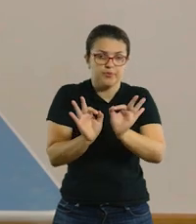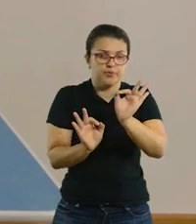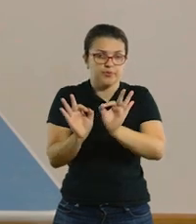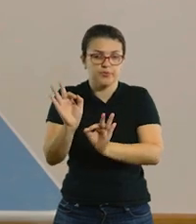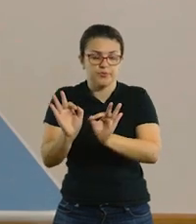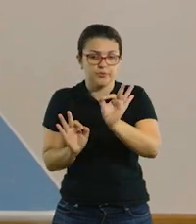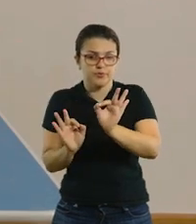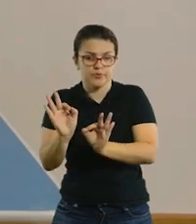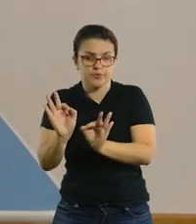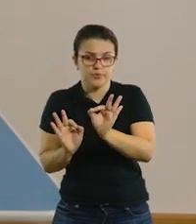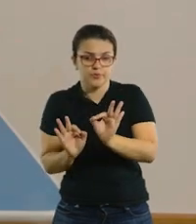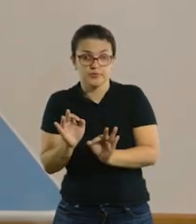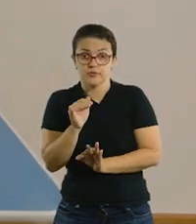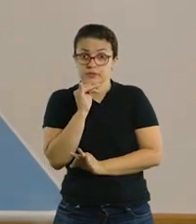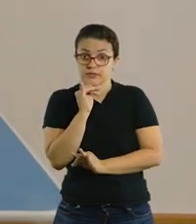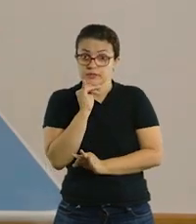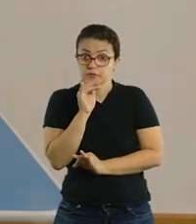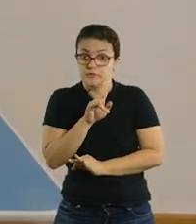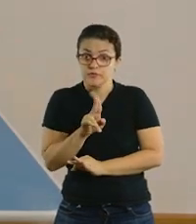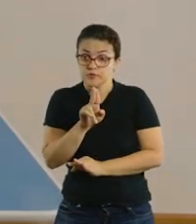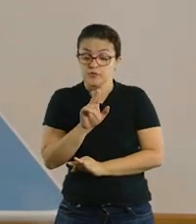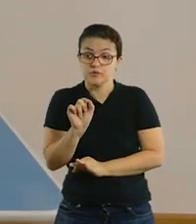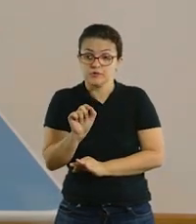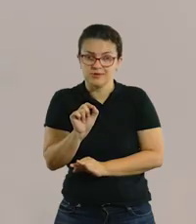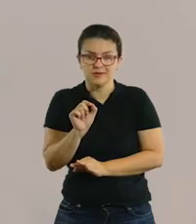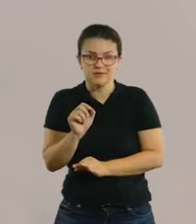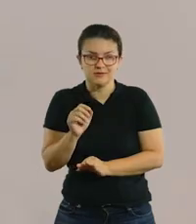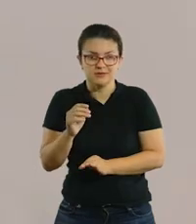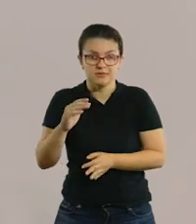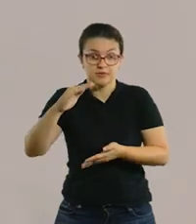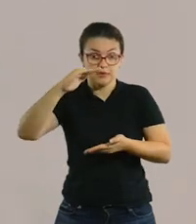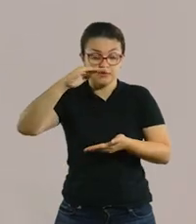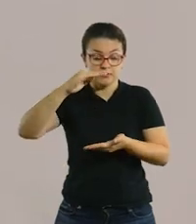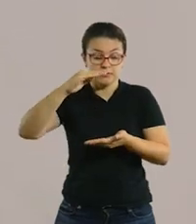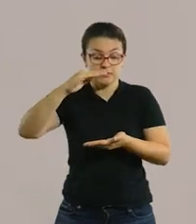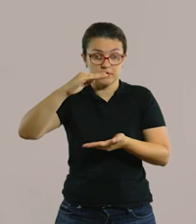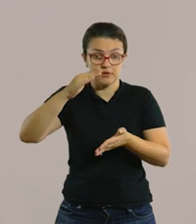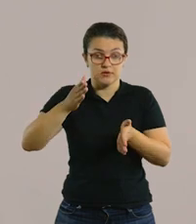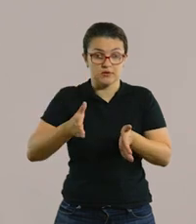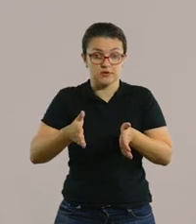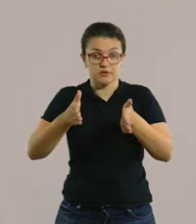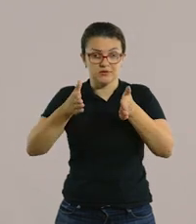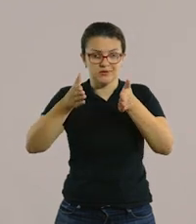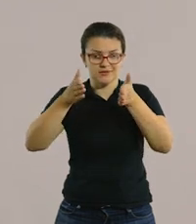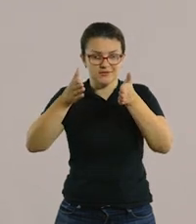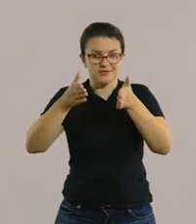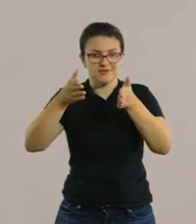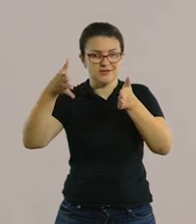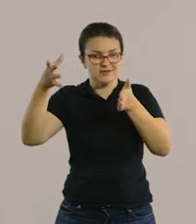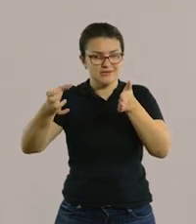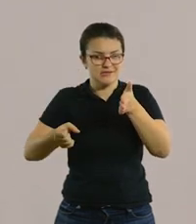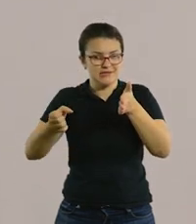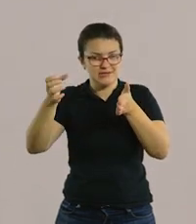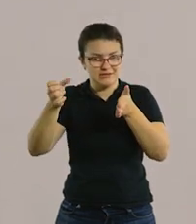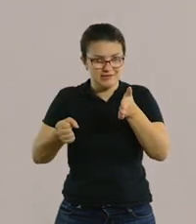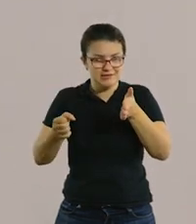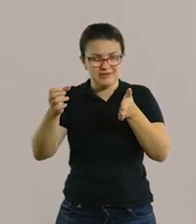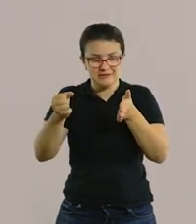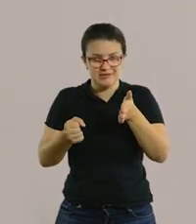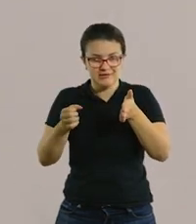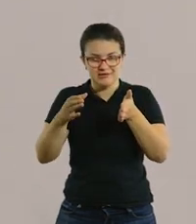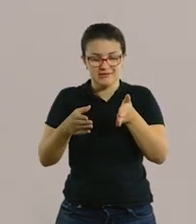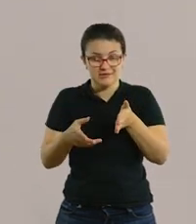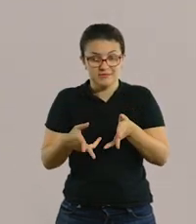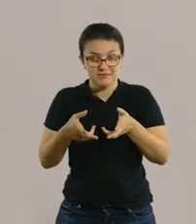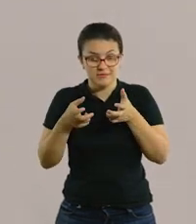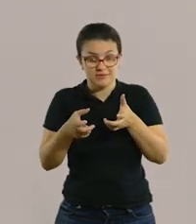partir de alguns recursos, como por exemplo, a caixa de leite longa vida, conforme vocês estão